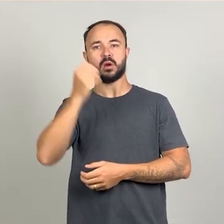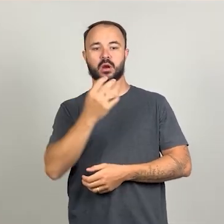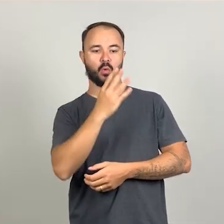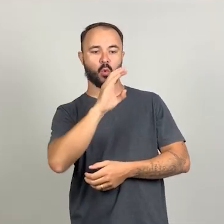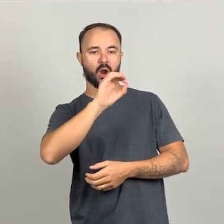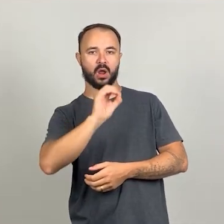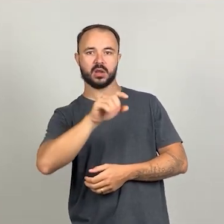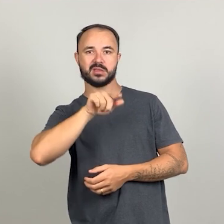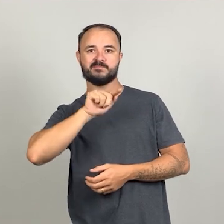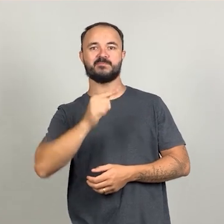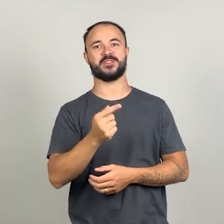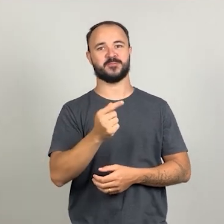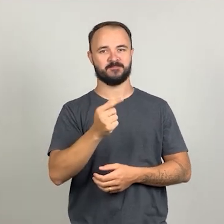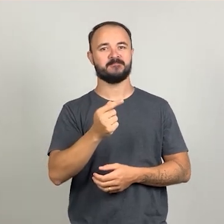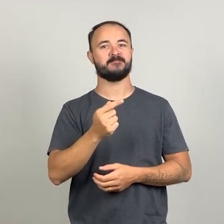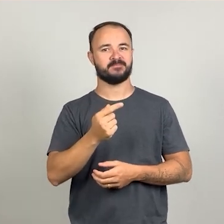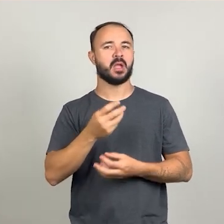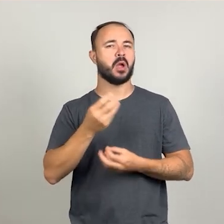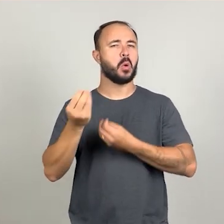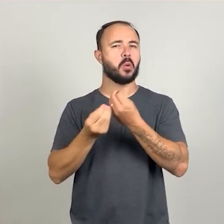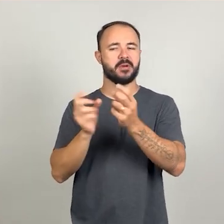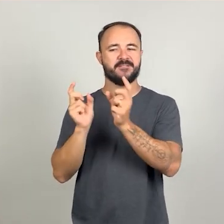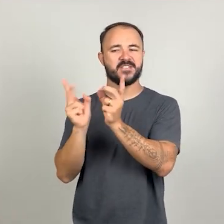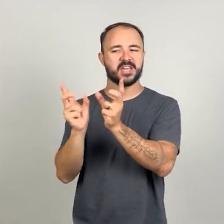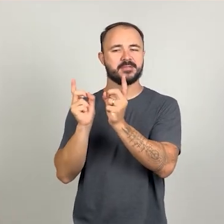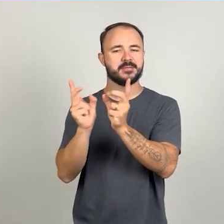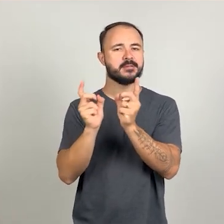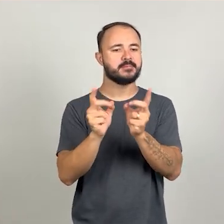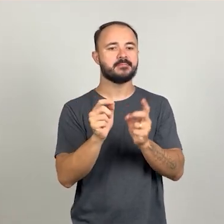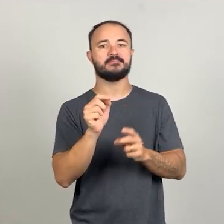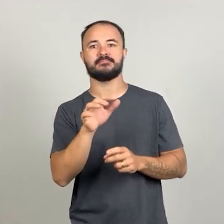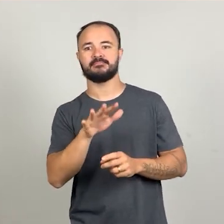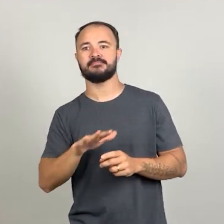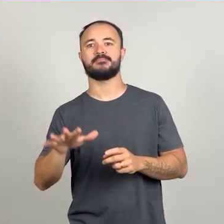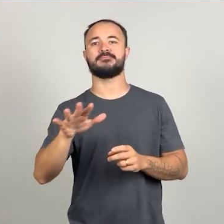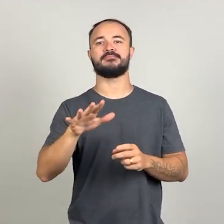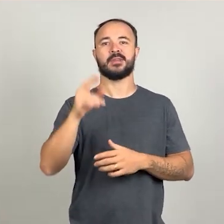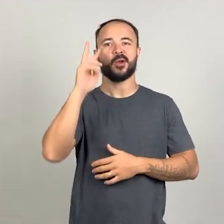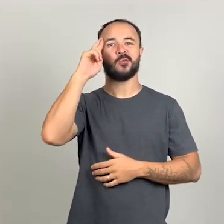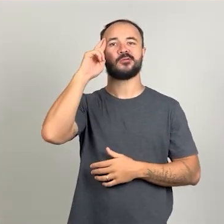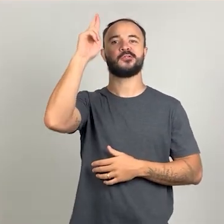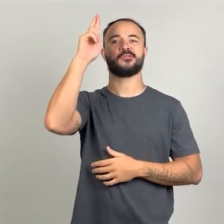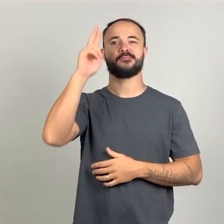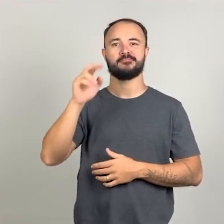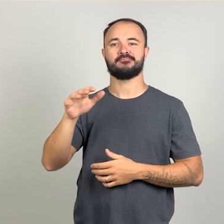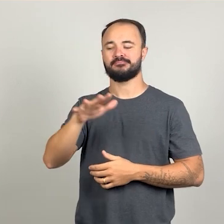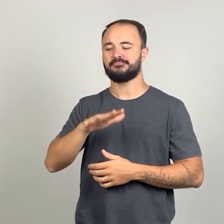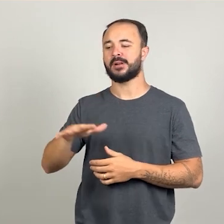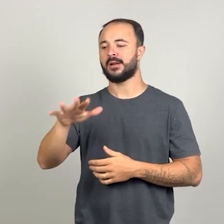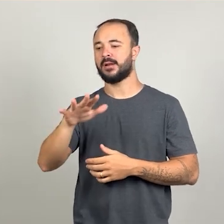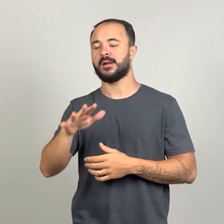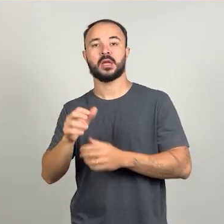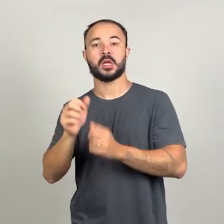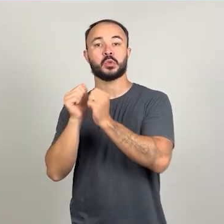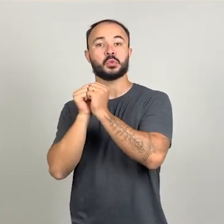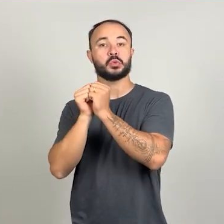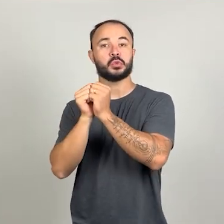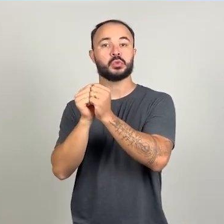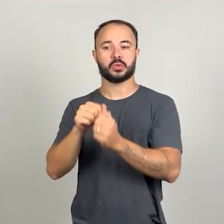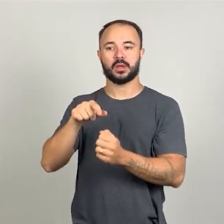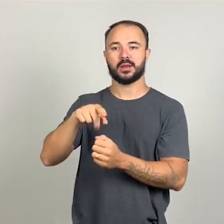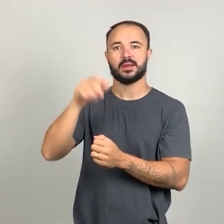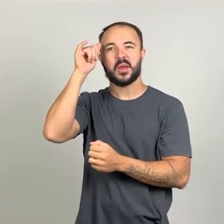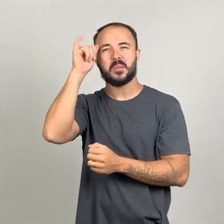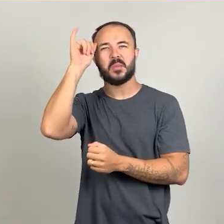gado. E sabe como que era feito para elas serem vendidas? Os vaqueiros, né, andavam a pé por toda